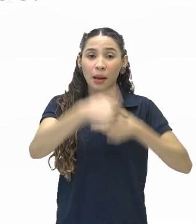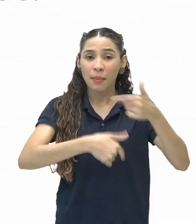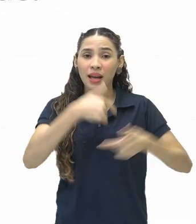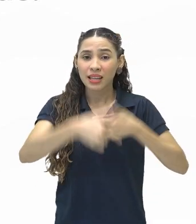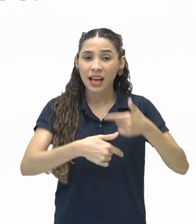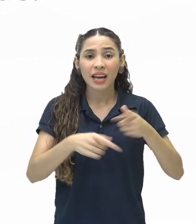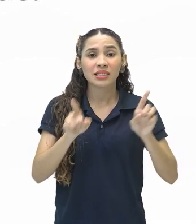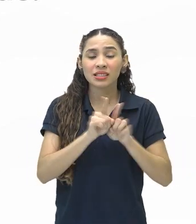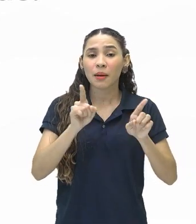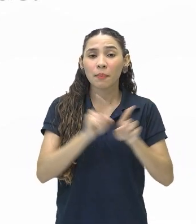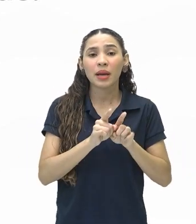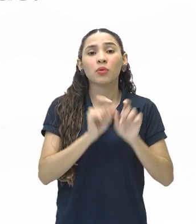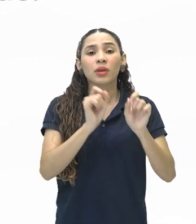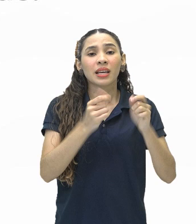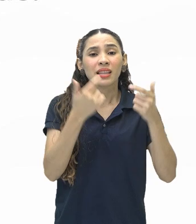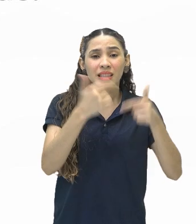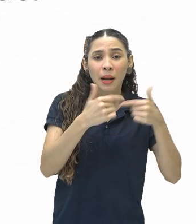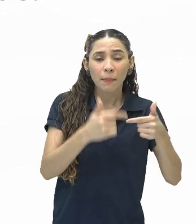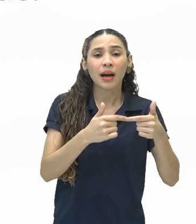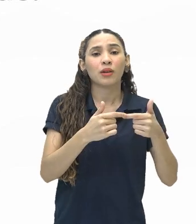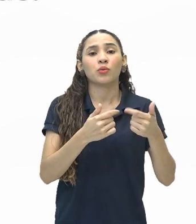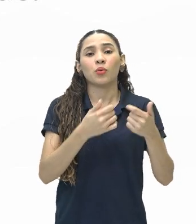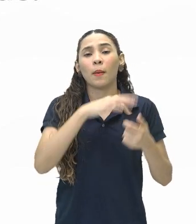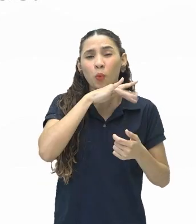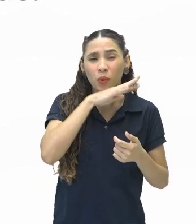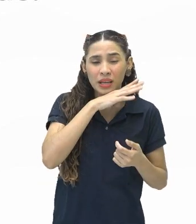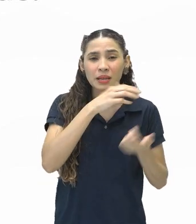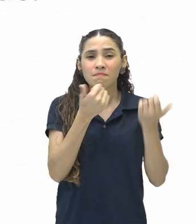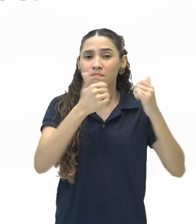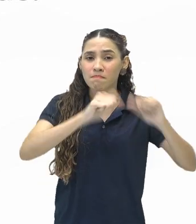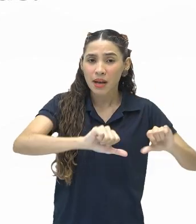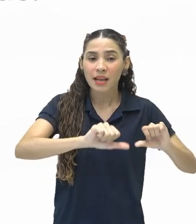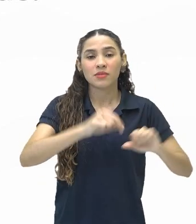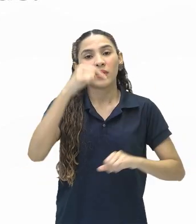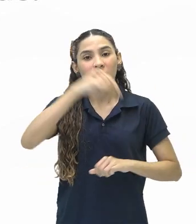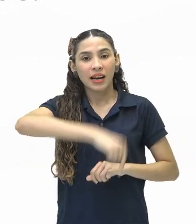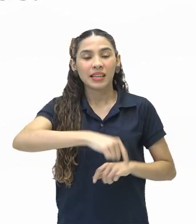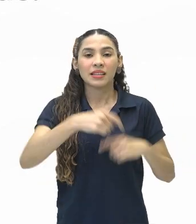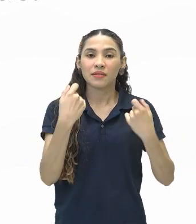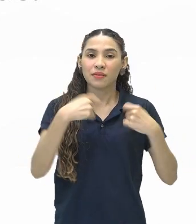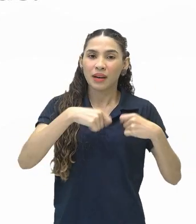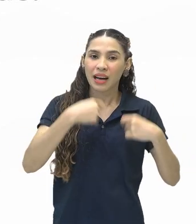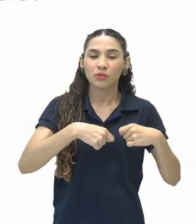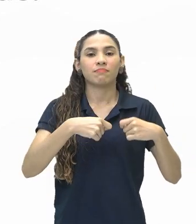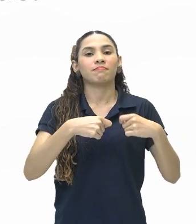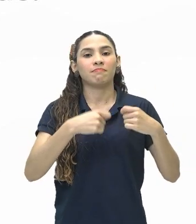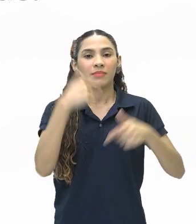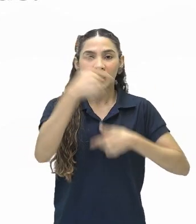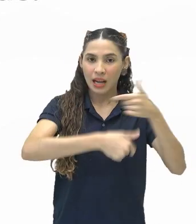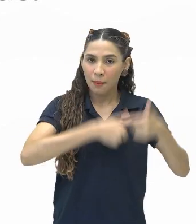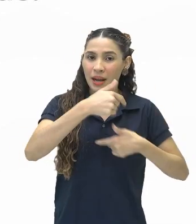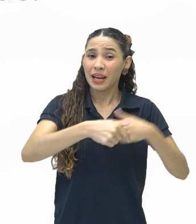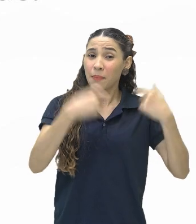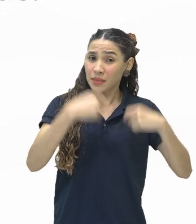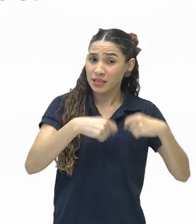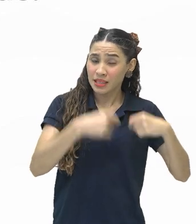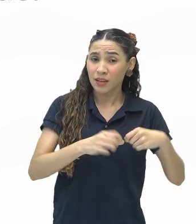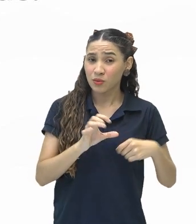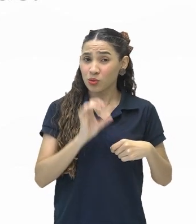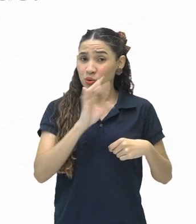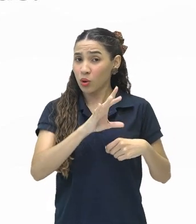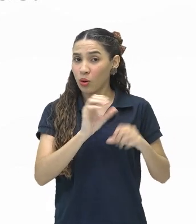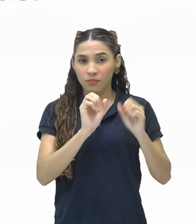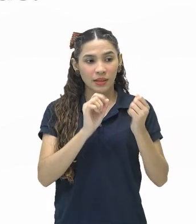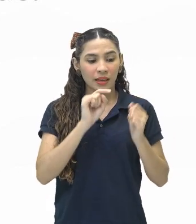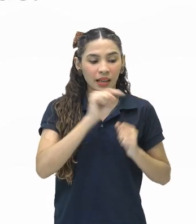condições precárias. E aqui eles tiveram que realmente trabalhar. Parecia que só eles